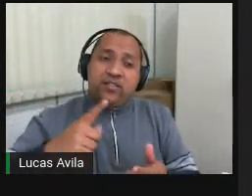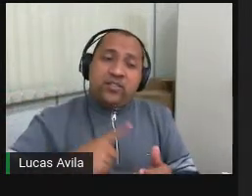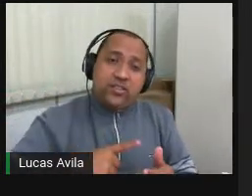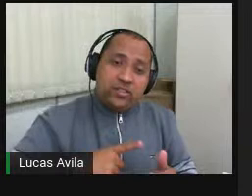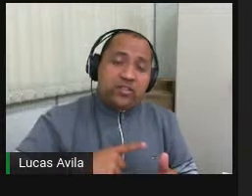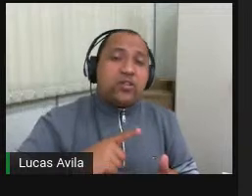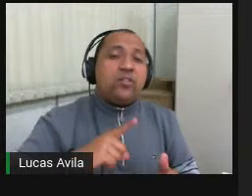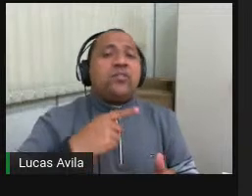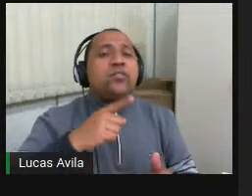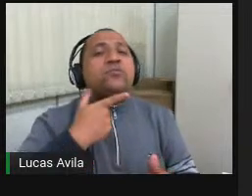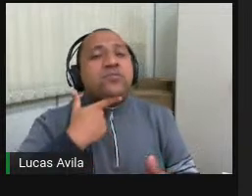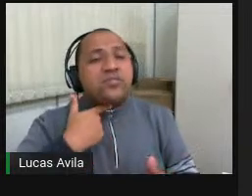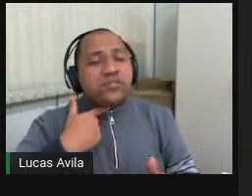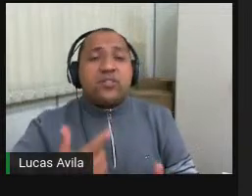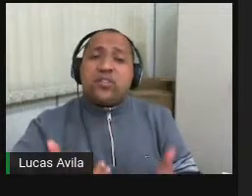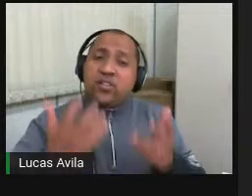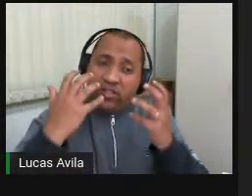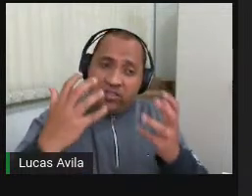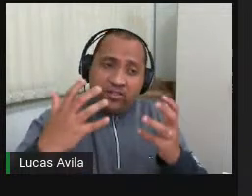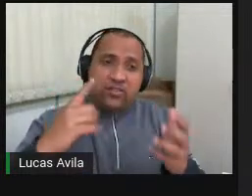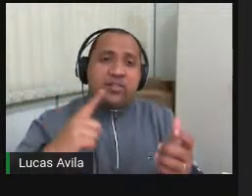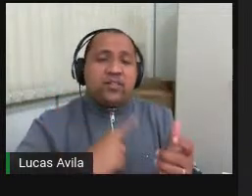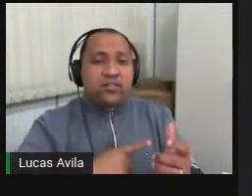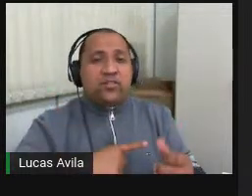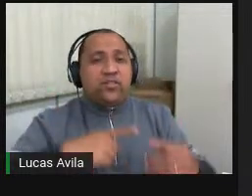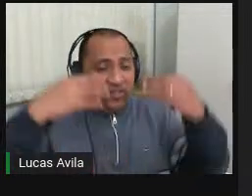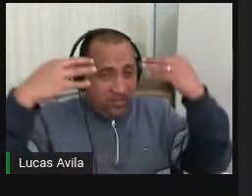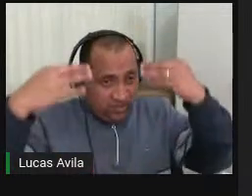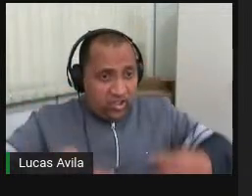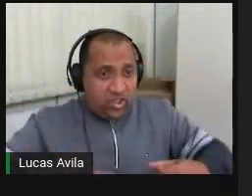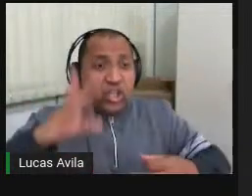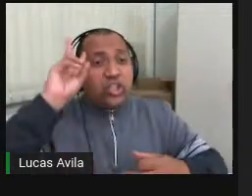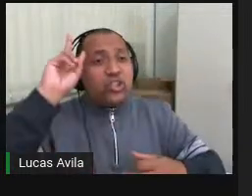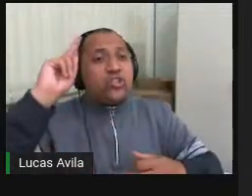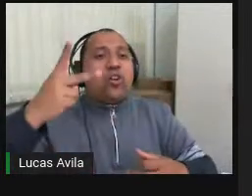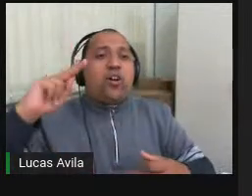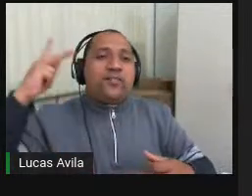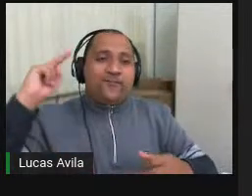partido, da colocação do lado certo da história.